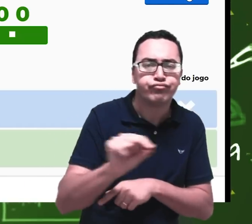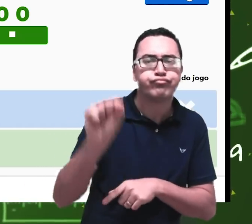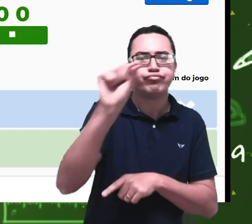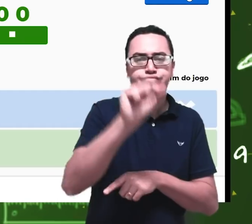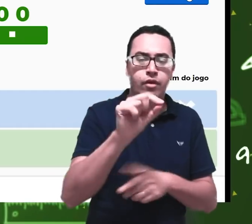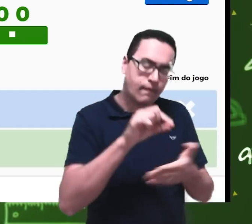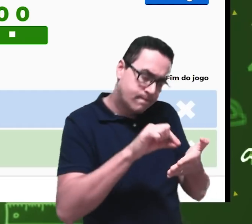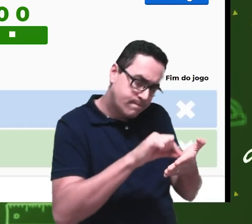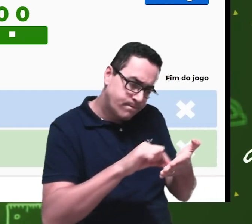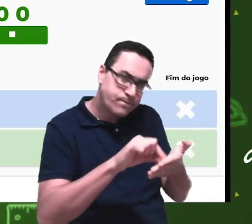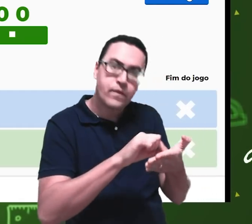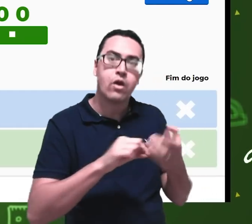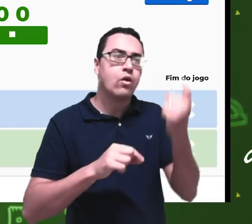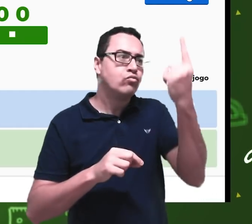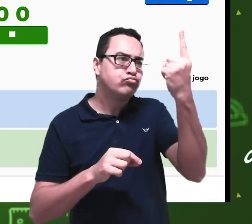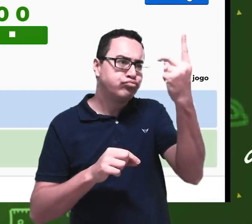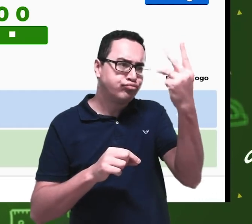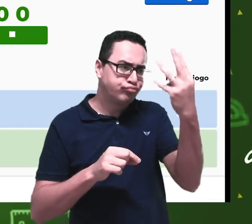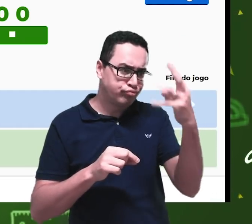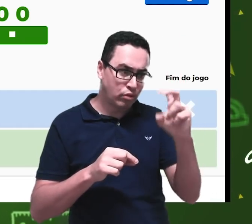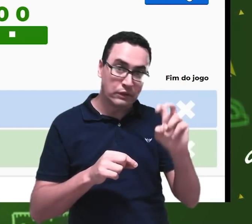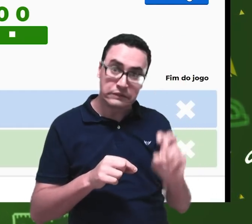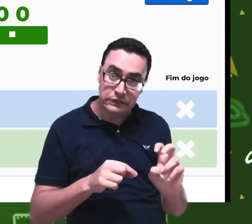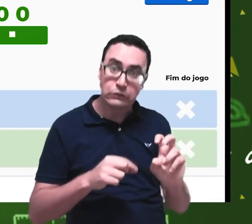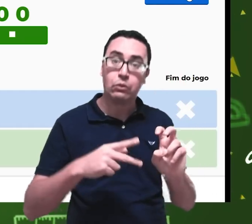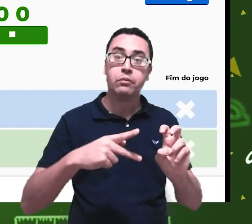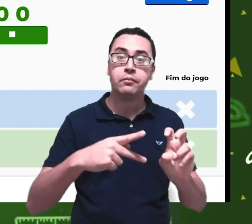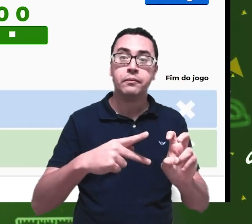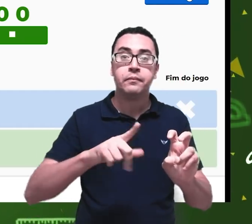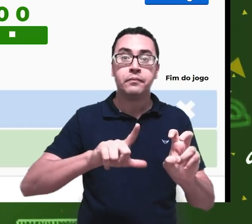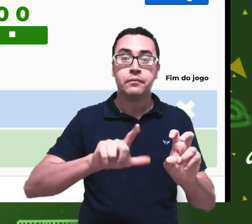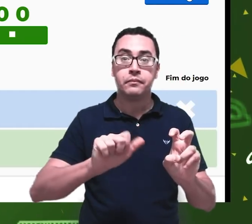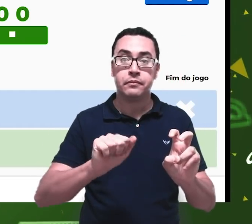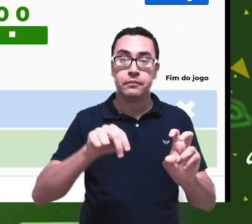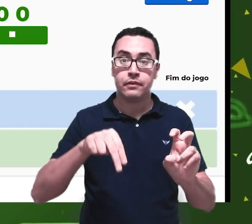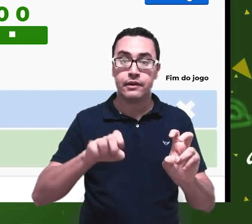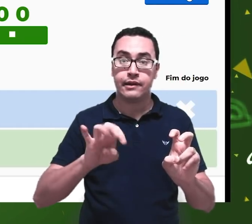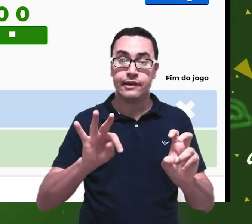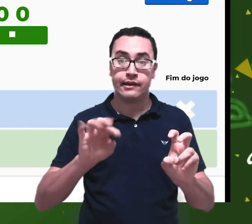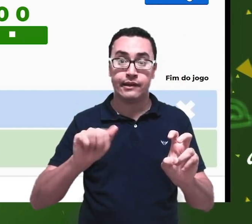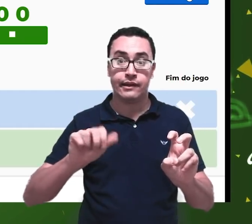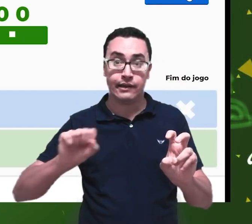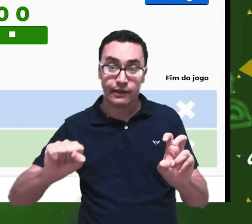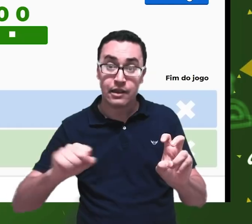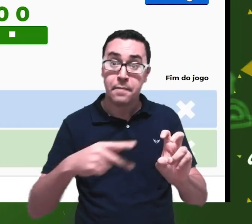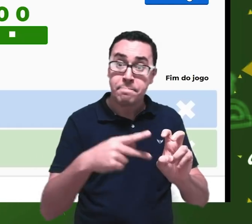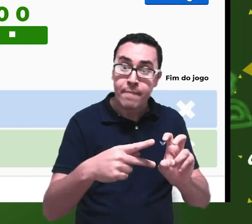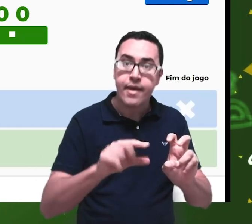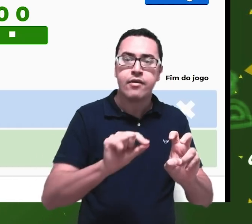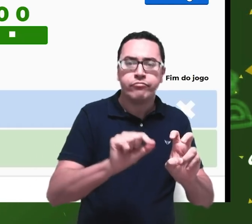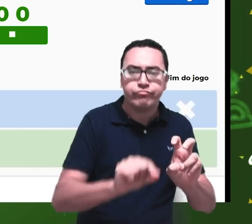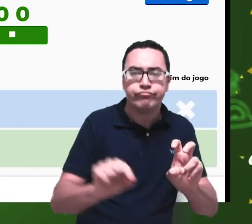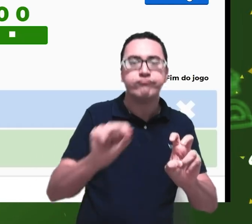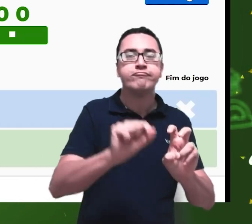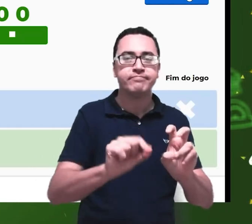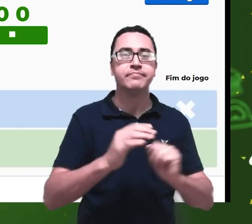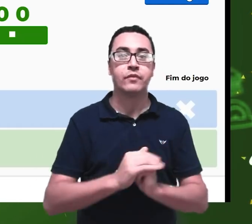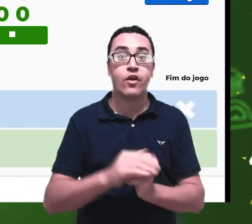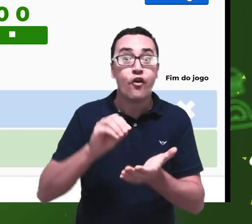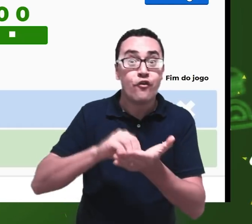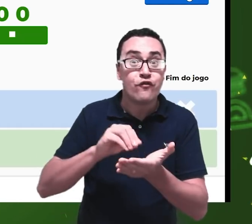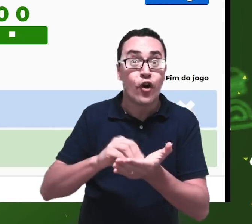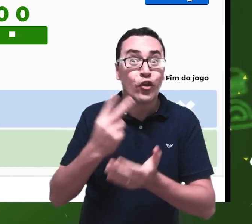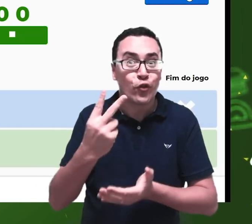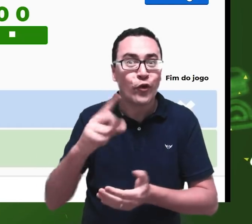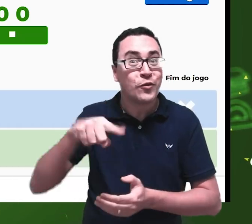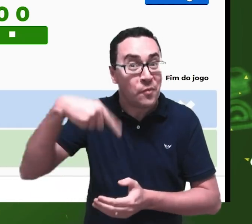Então, a nossa palavra agora é planetas, nossa quinta palavra. E vocês vão circular a letrinha P.